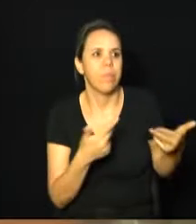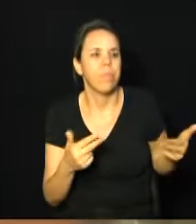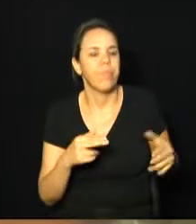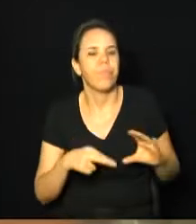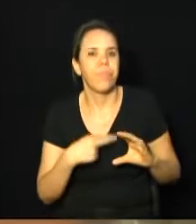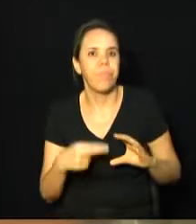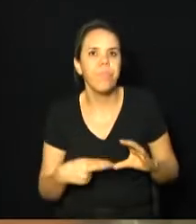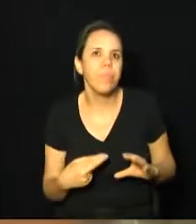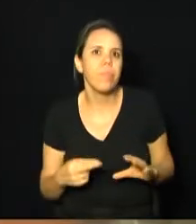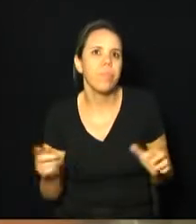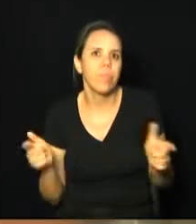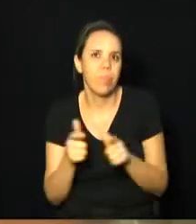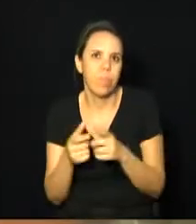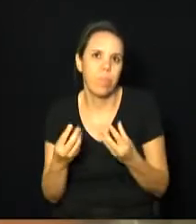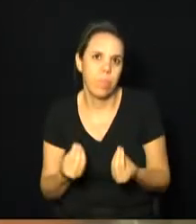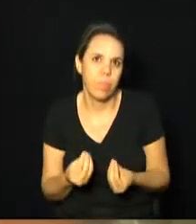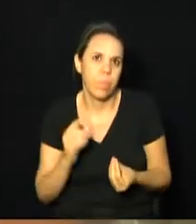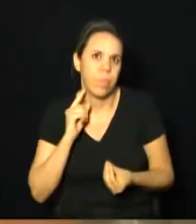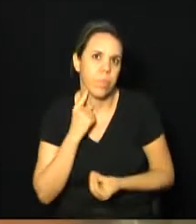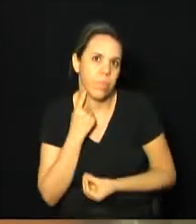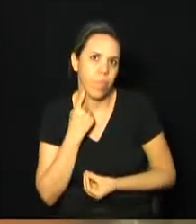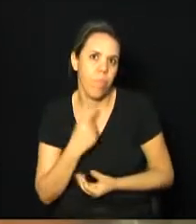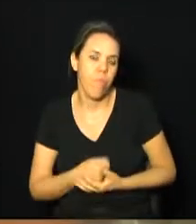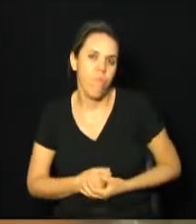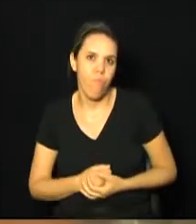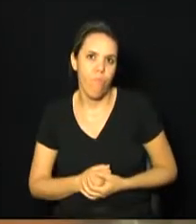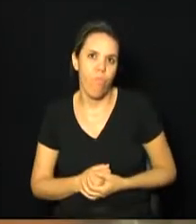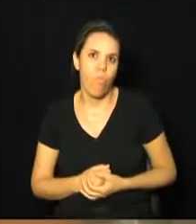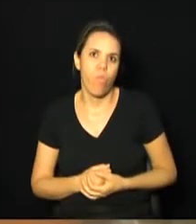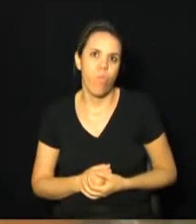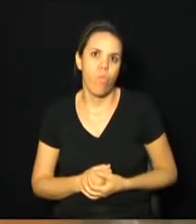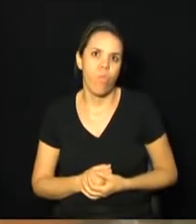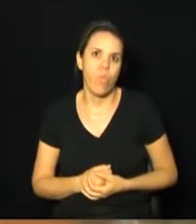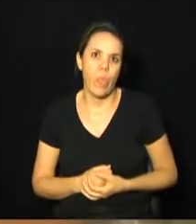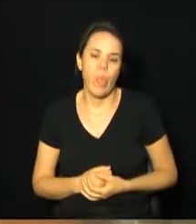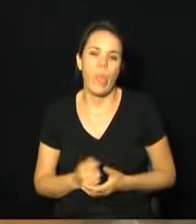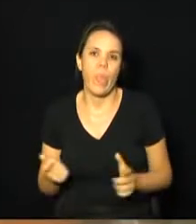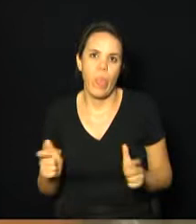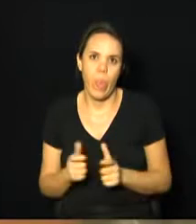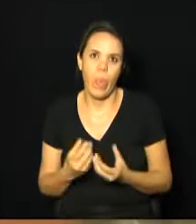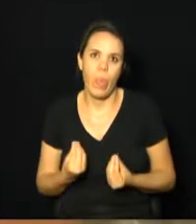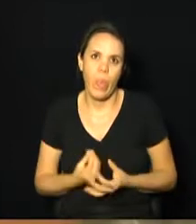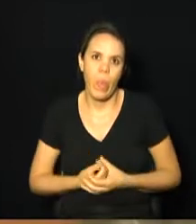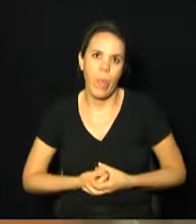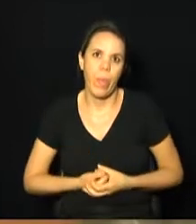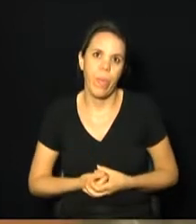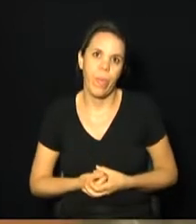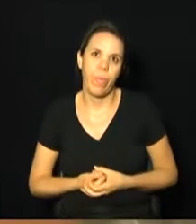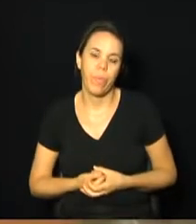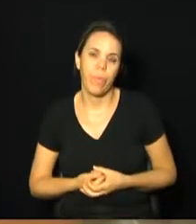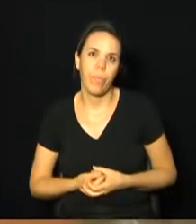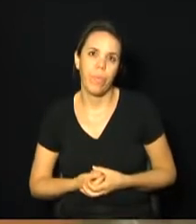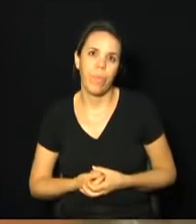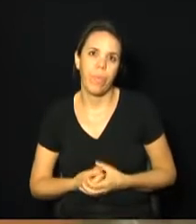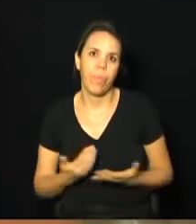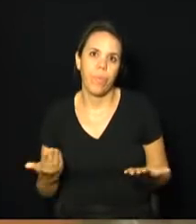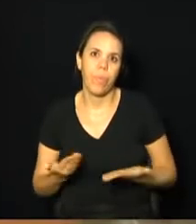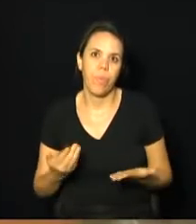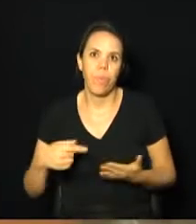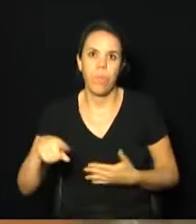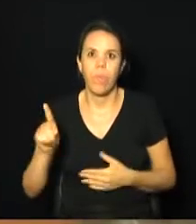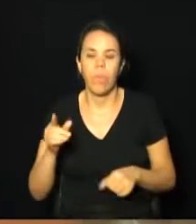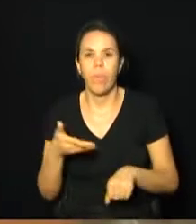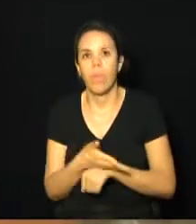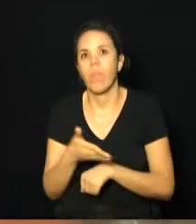é uma coisa, diminuiu bastante o lixo, lá nesse sentido, diminuiu bastante. E hoje nós vamos fazer